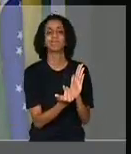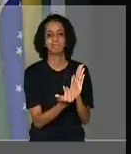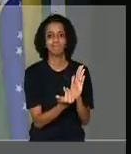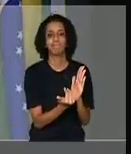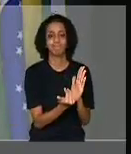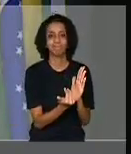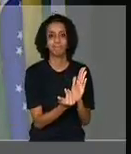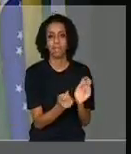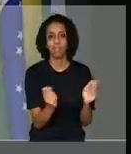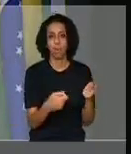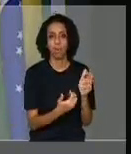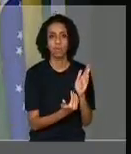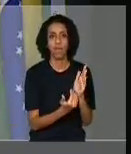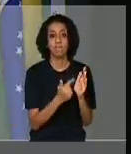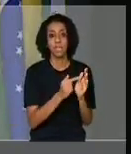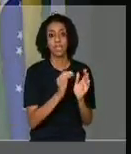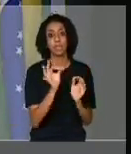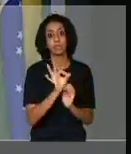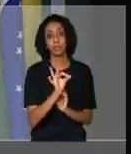de crescer